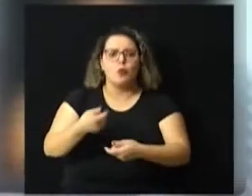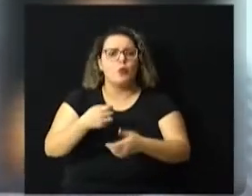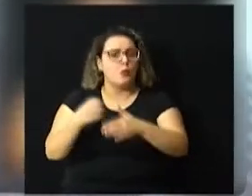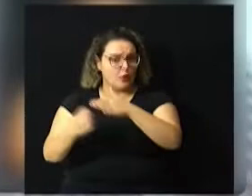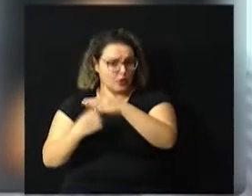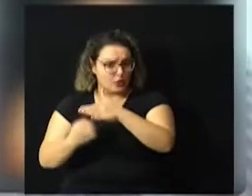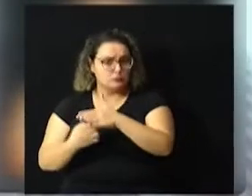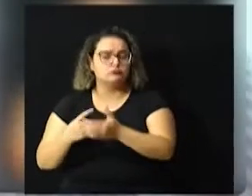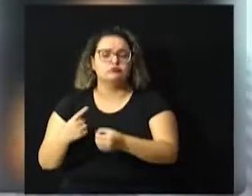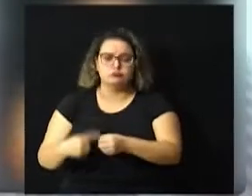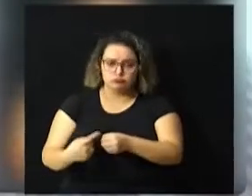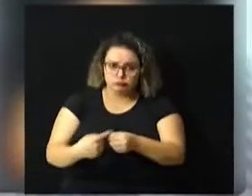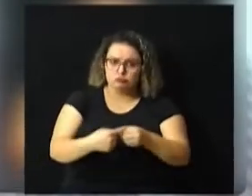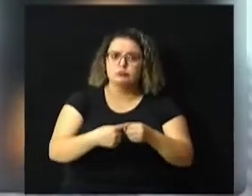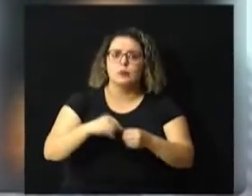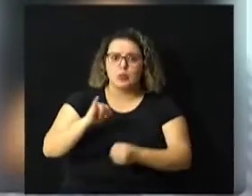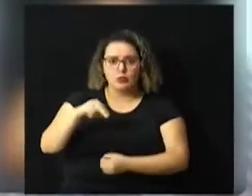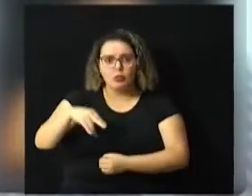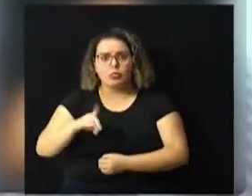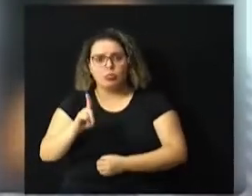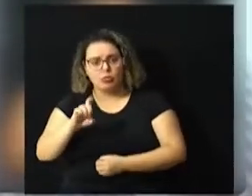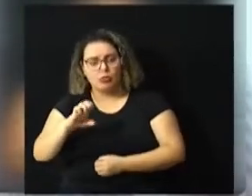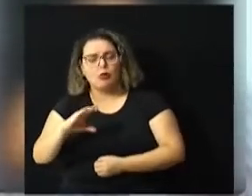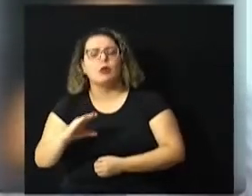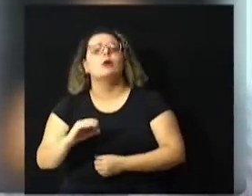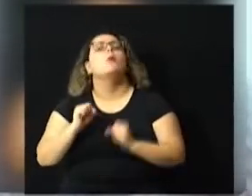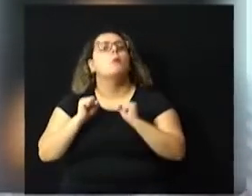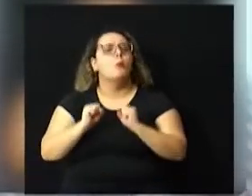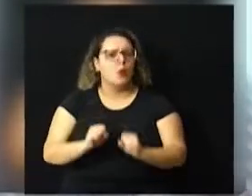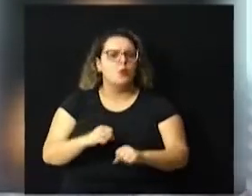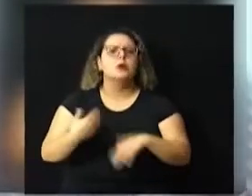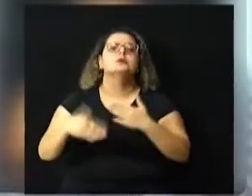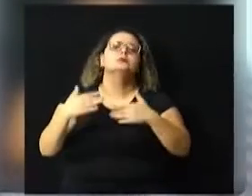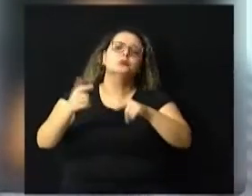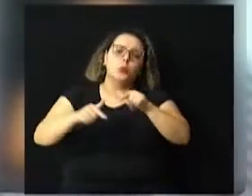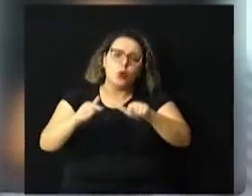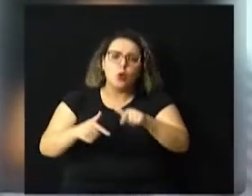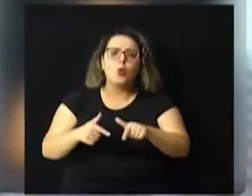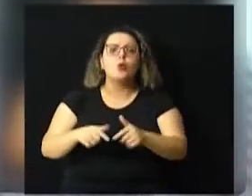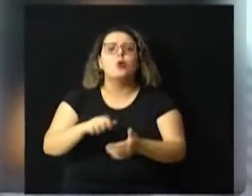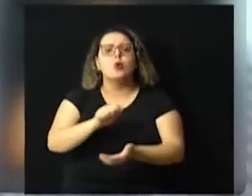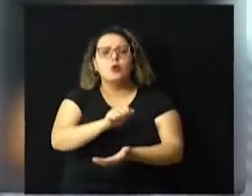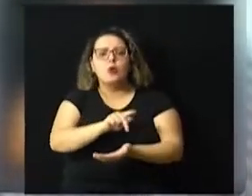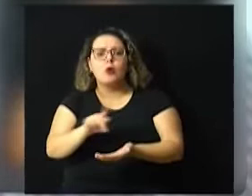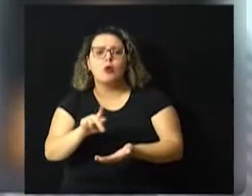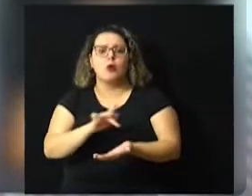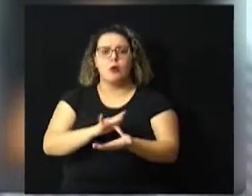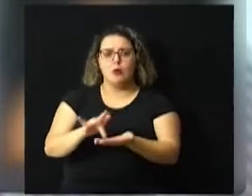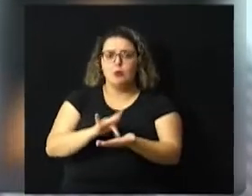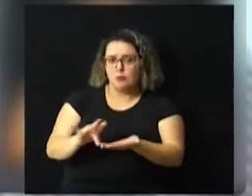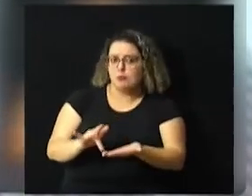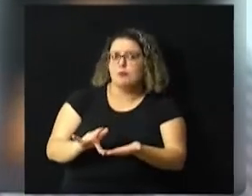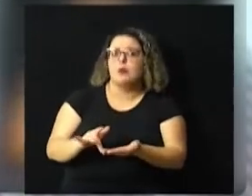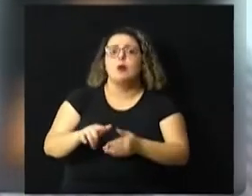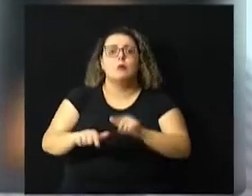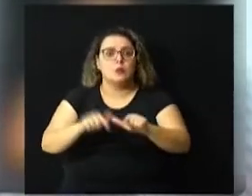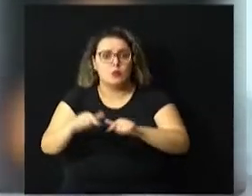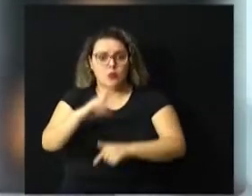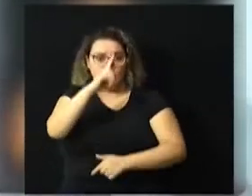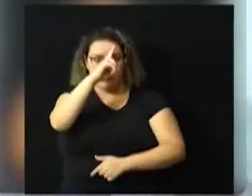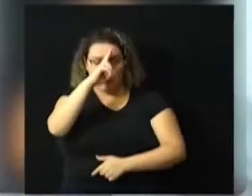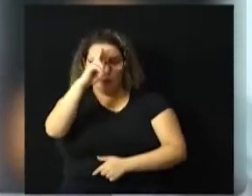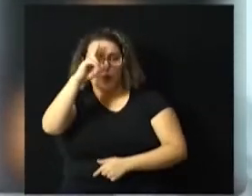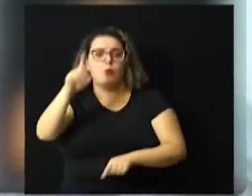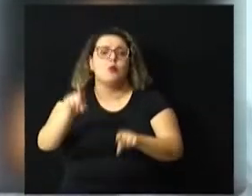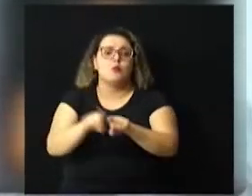outras empresas aqui da região, que através da INDEC possa desenvolver esse trabalho, esse aplicativo, tanto para quem